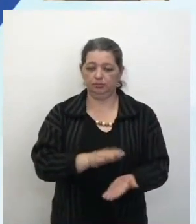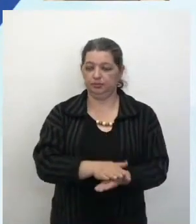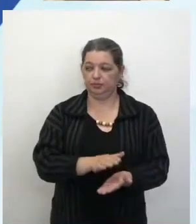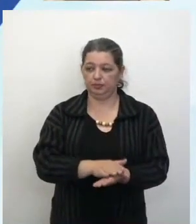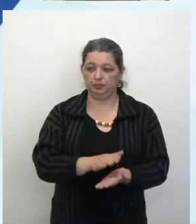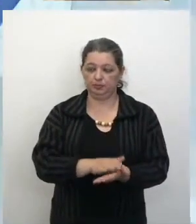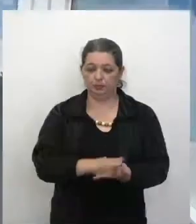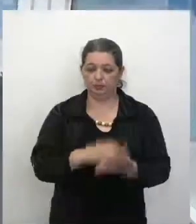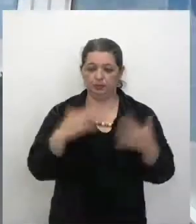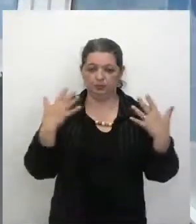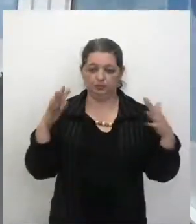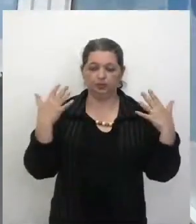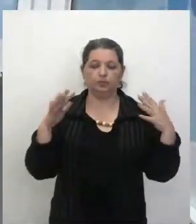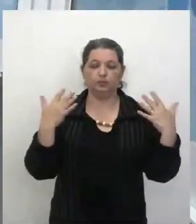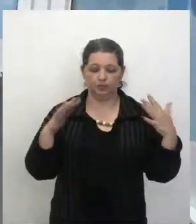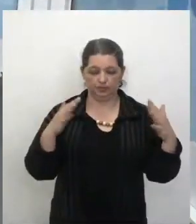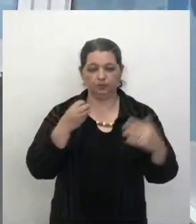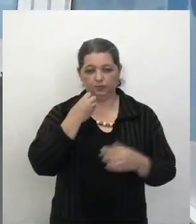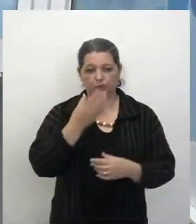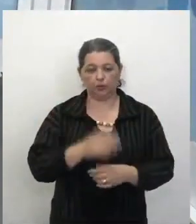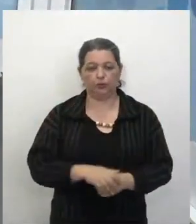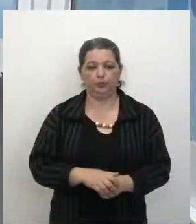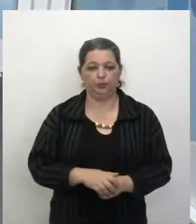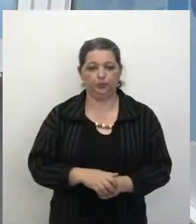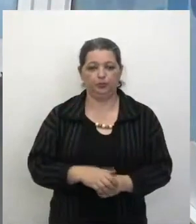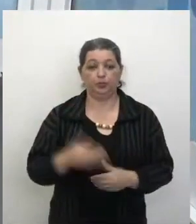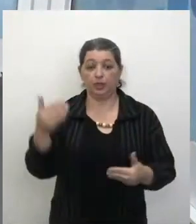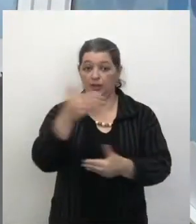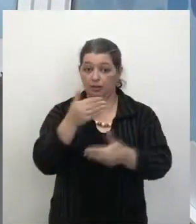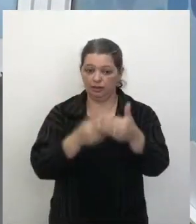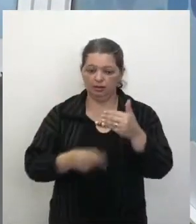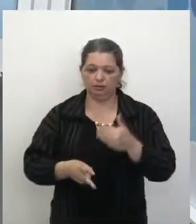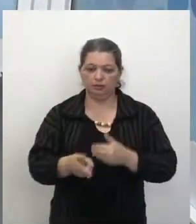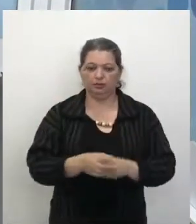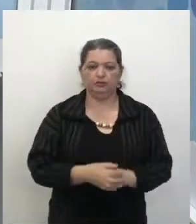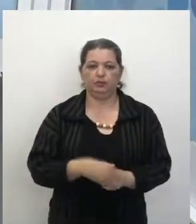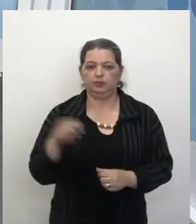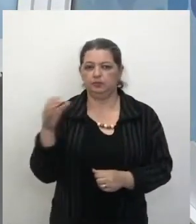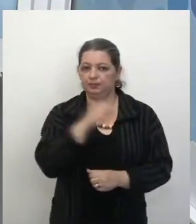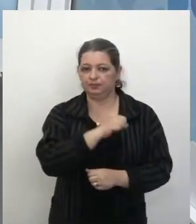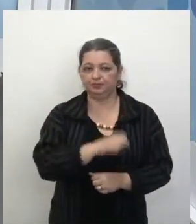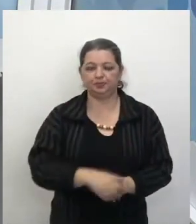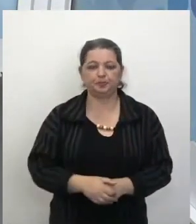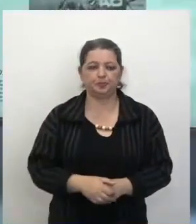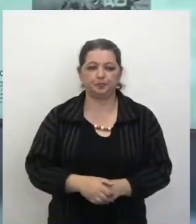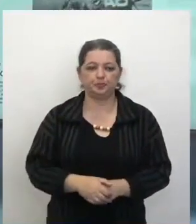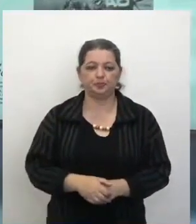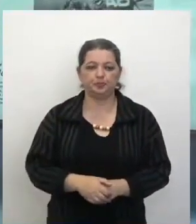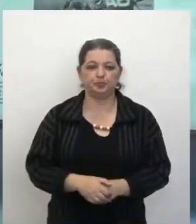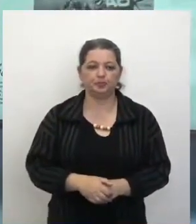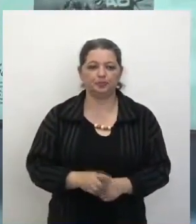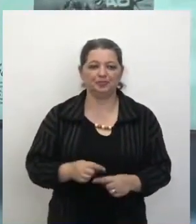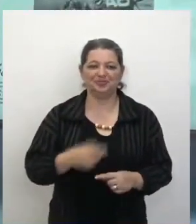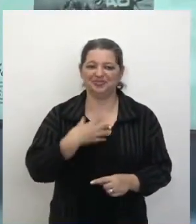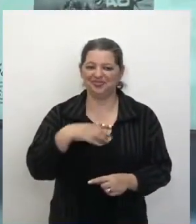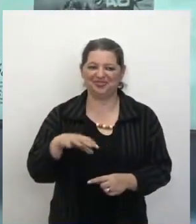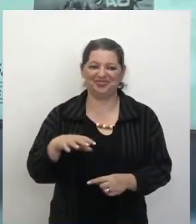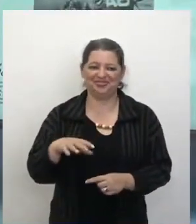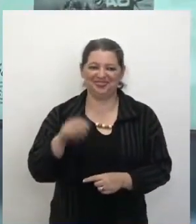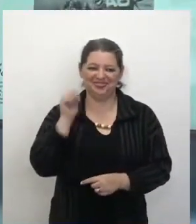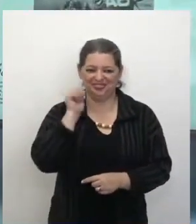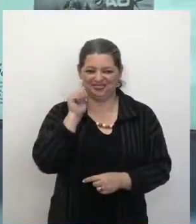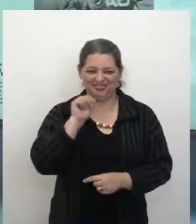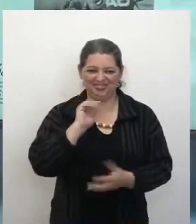eu sabia que bacana Vamos para o próximo LED aqui que a gente tem que começar a correr não quero que a moça de libras liga